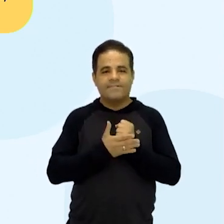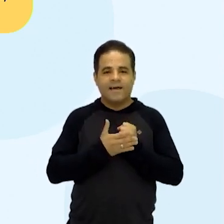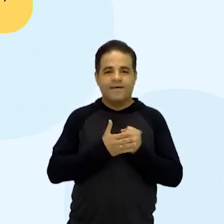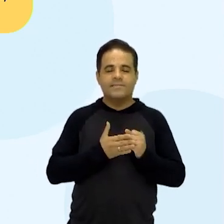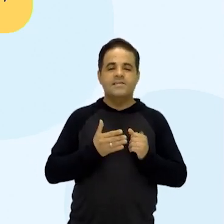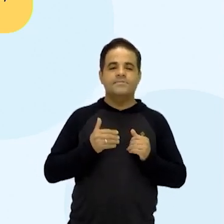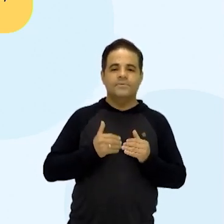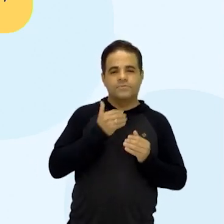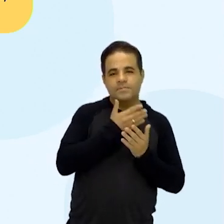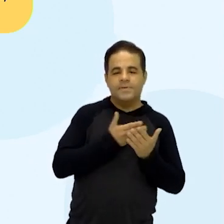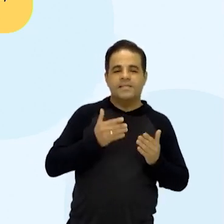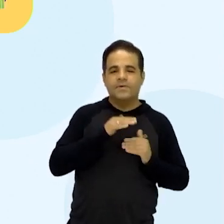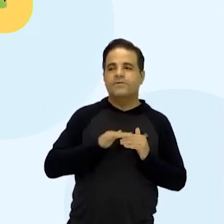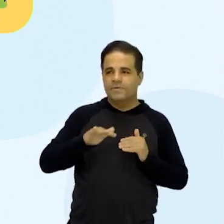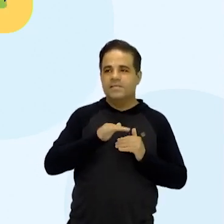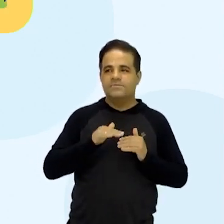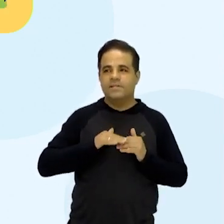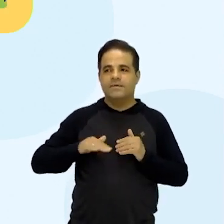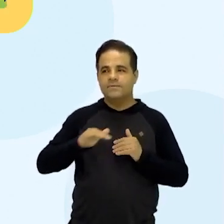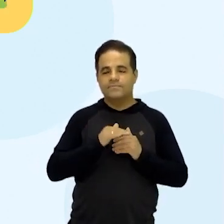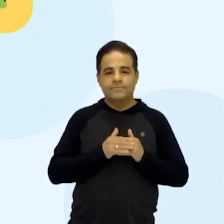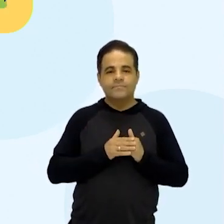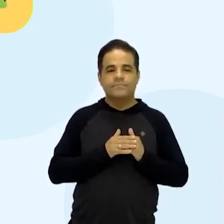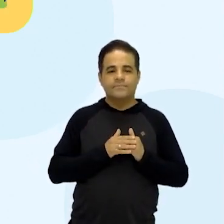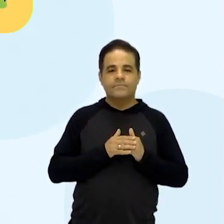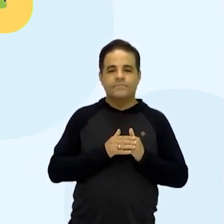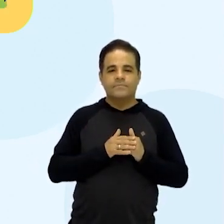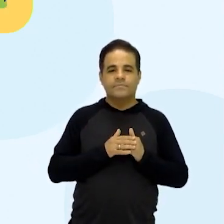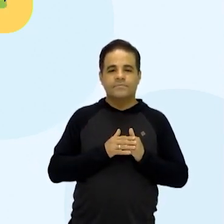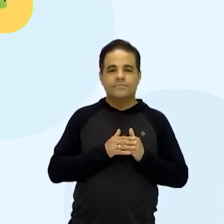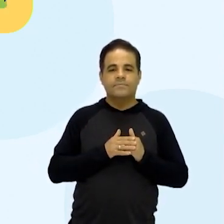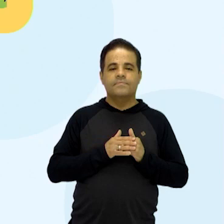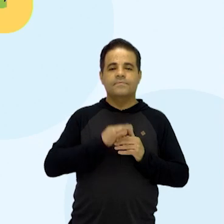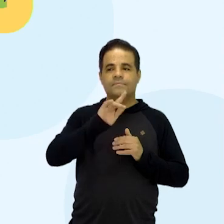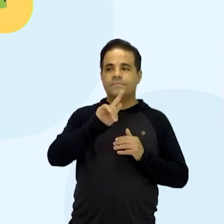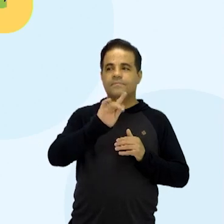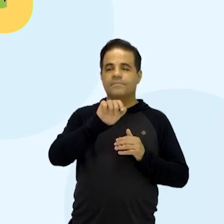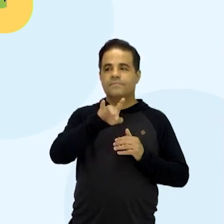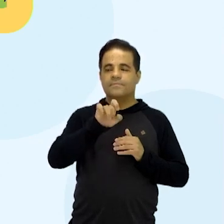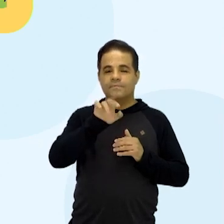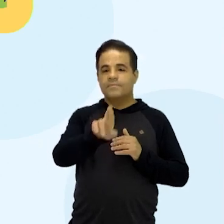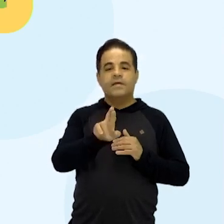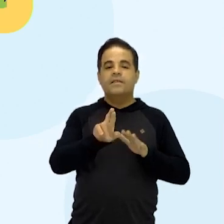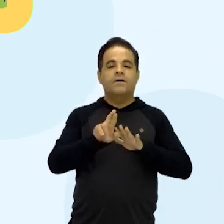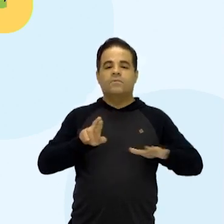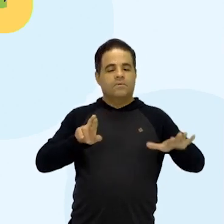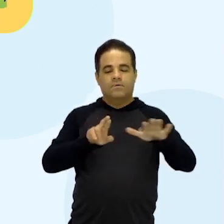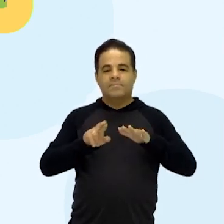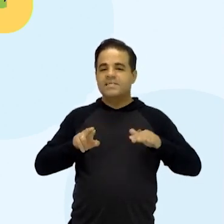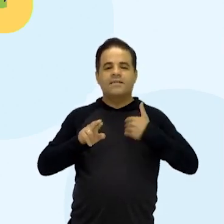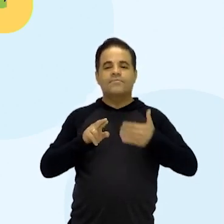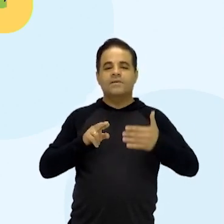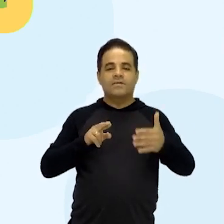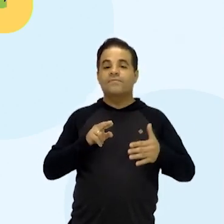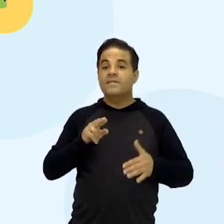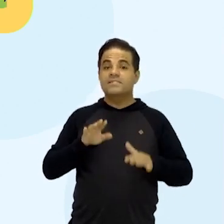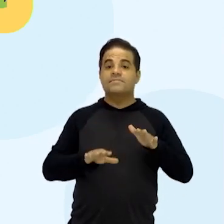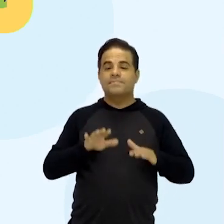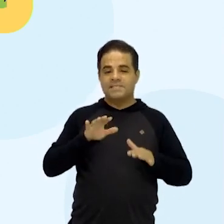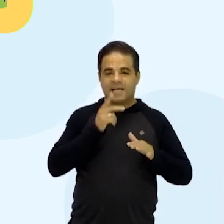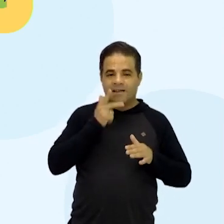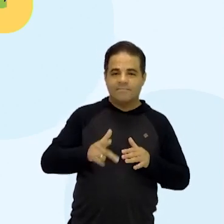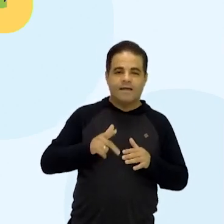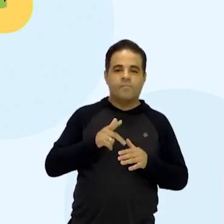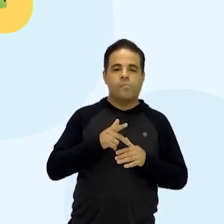Aí tem vários tipos, né? Age, que é a idade. Gender, que é o gênero. Quando eu falo gênero aqui, masculino,